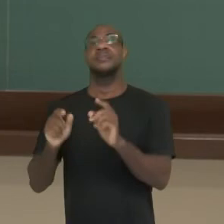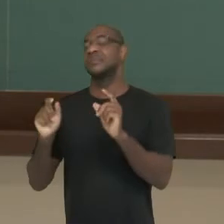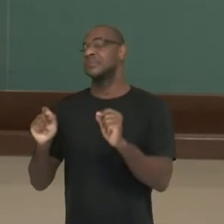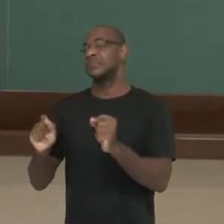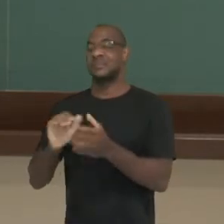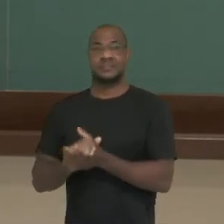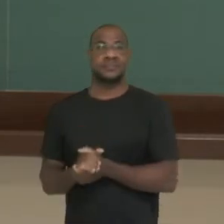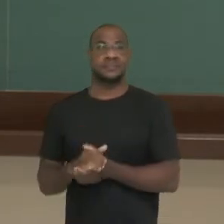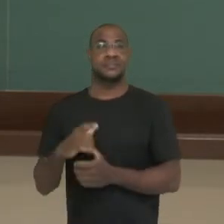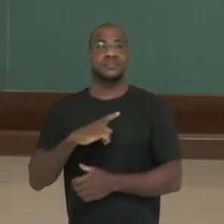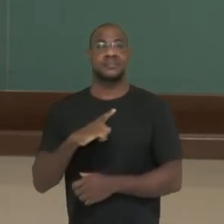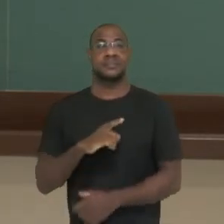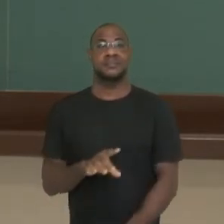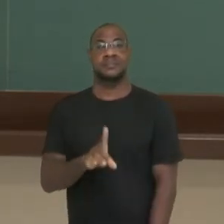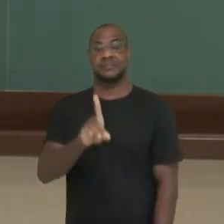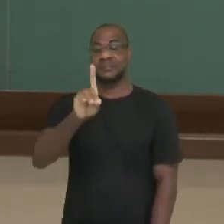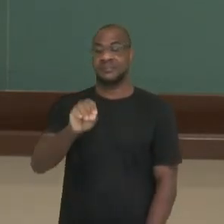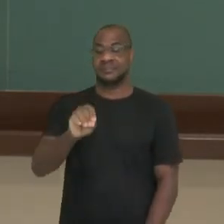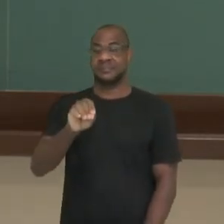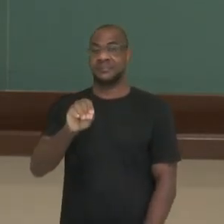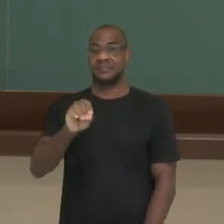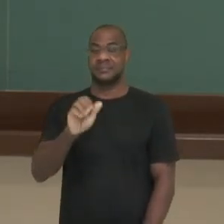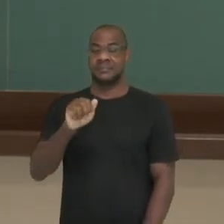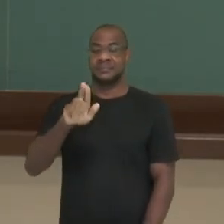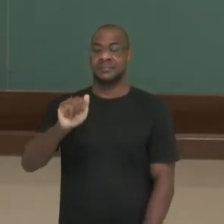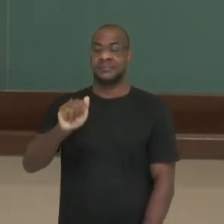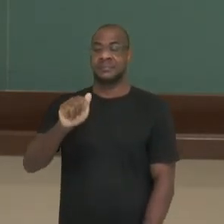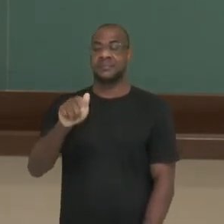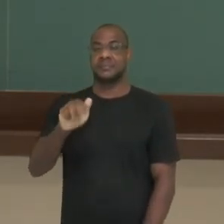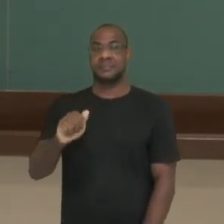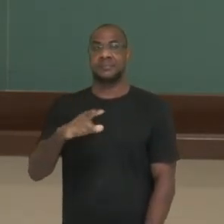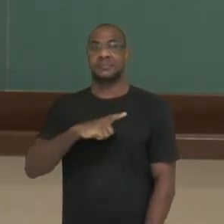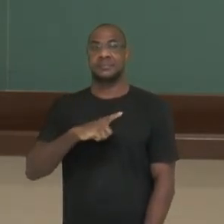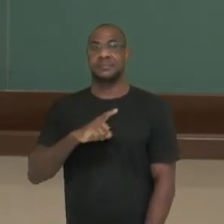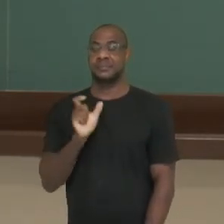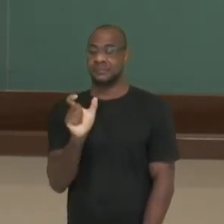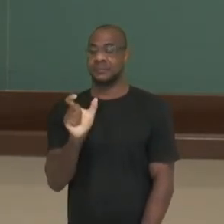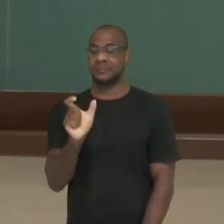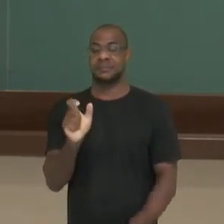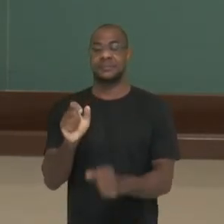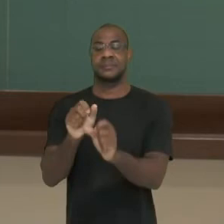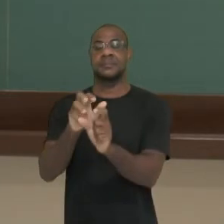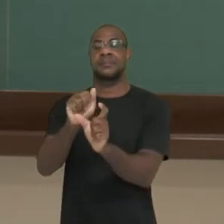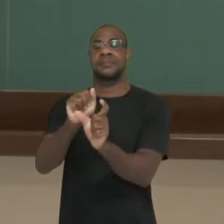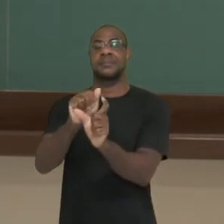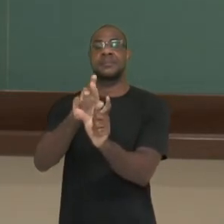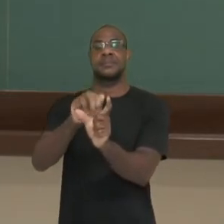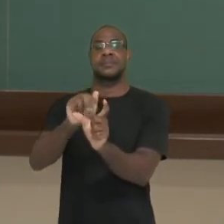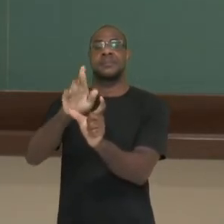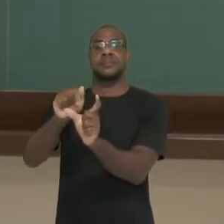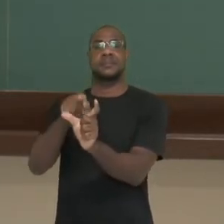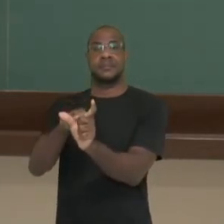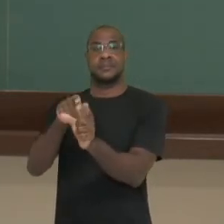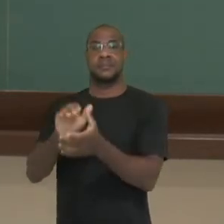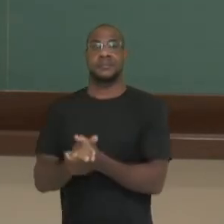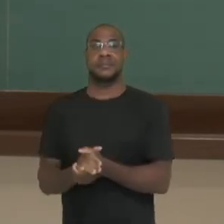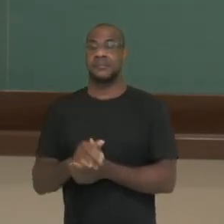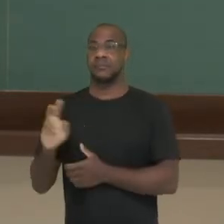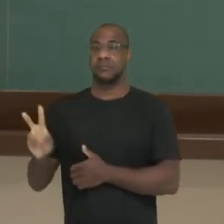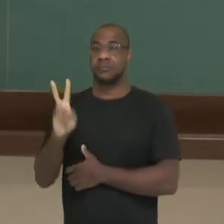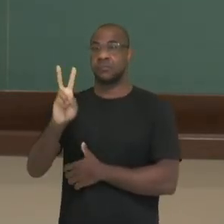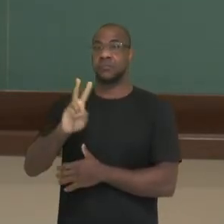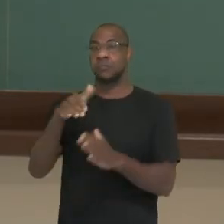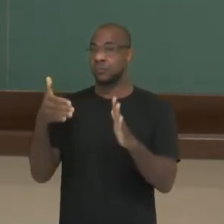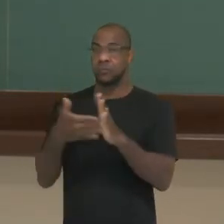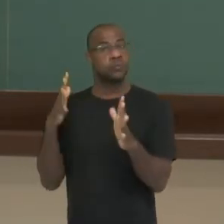são 10 anagramas para a palavra arara, tá? Então, observe que sempre o valor total